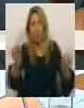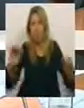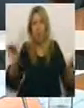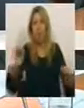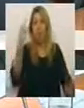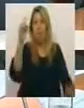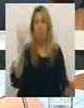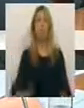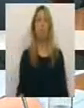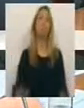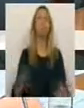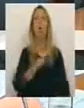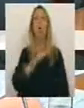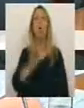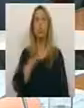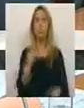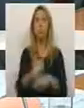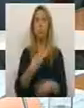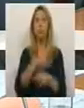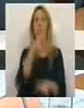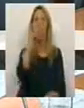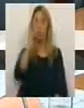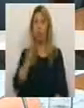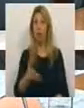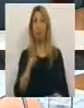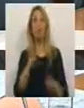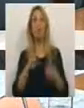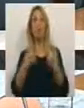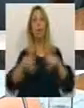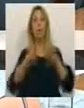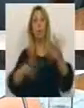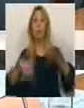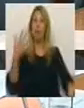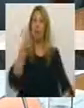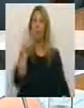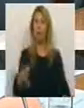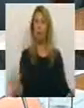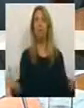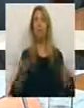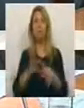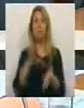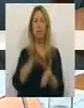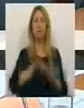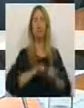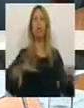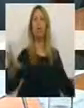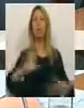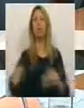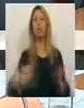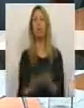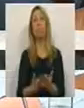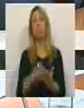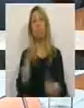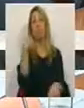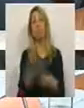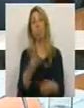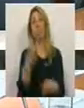O senhor tem mesmo, e aqui vou referi-lo, já o disse no plenário, a coberta de uma descentralização tem a mesma proposta